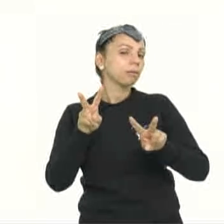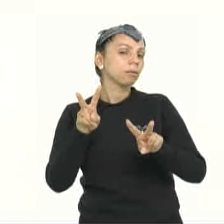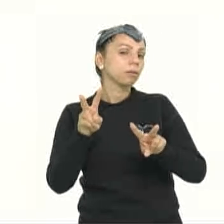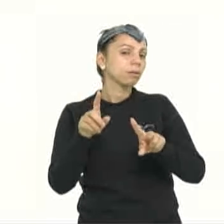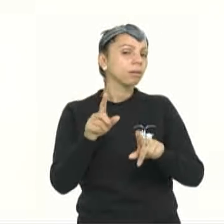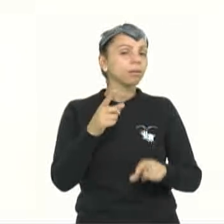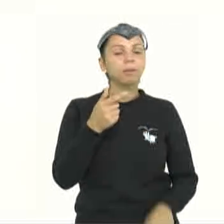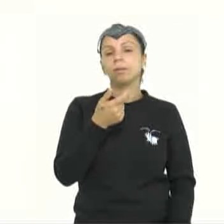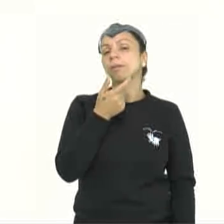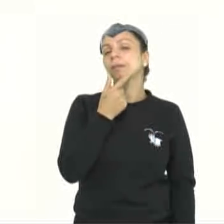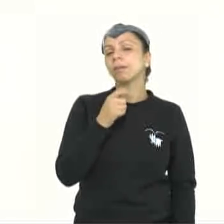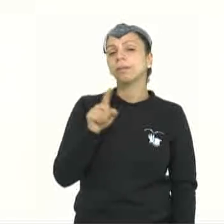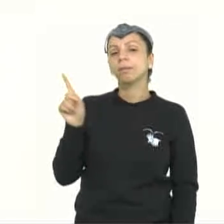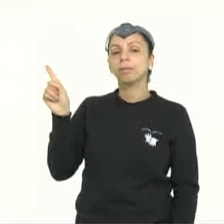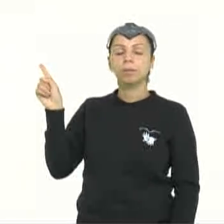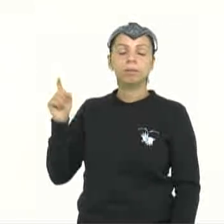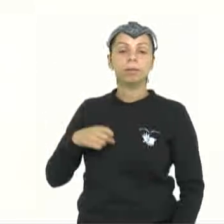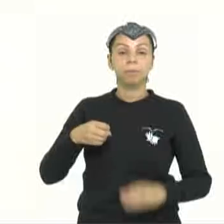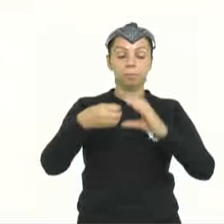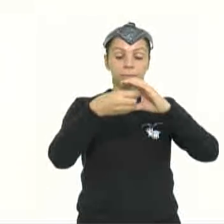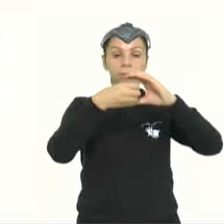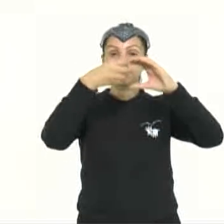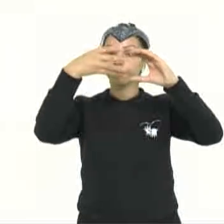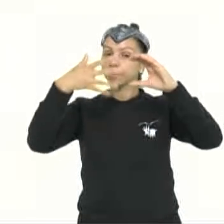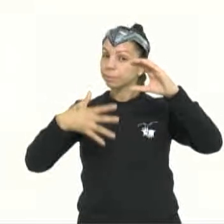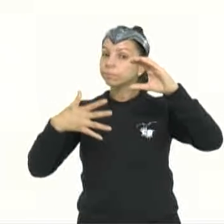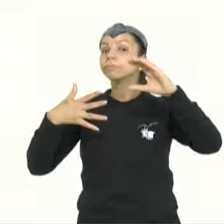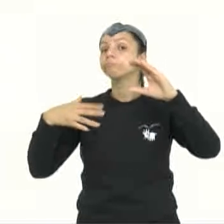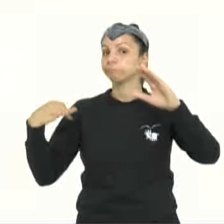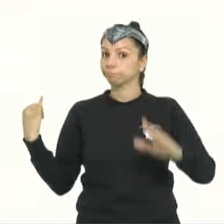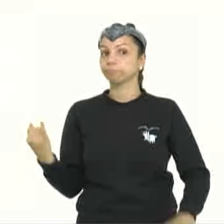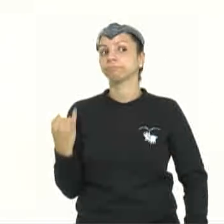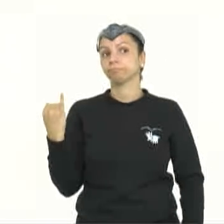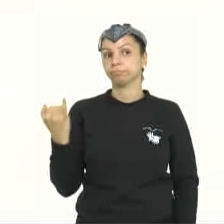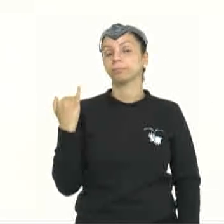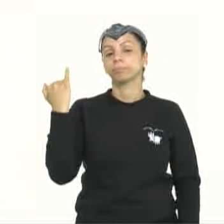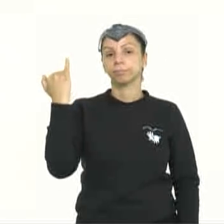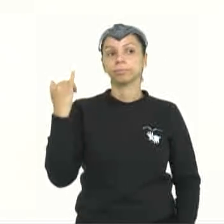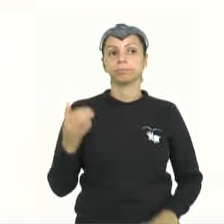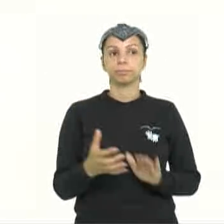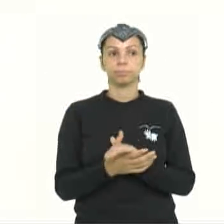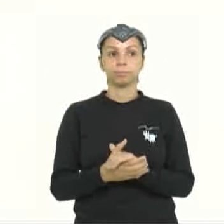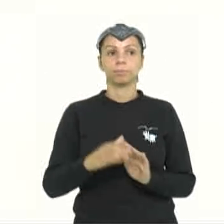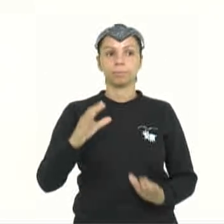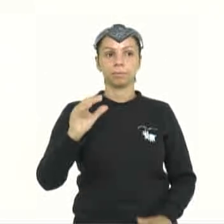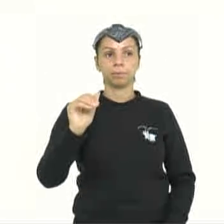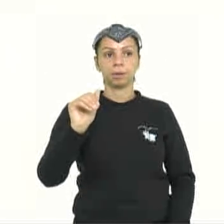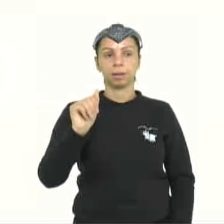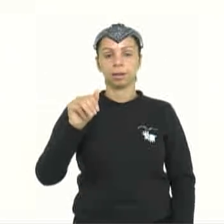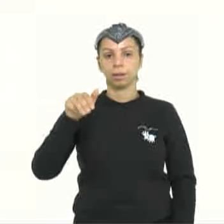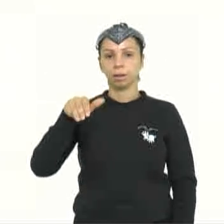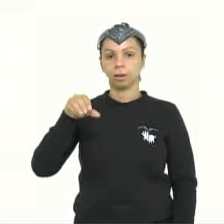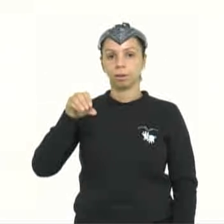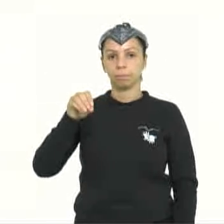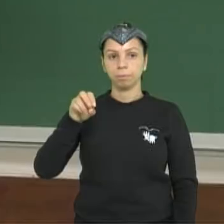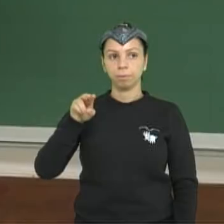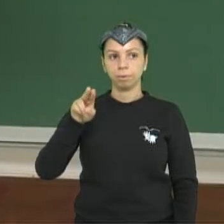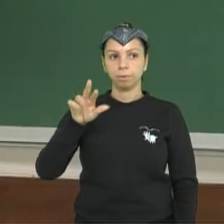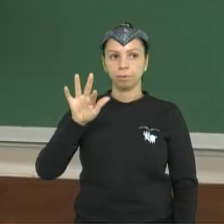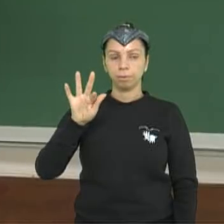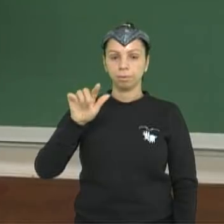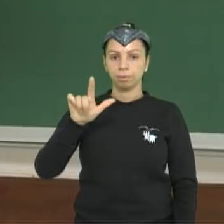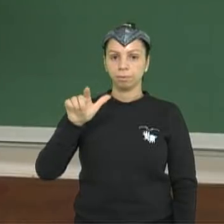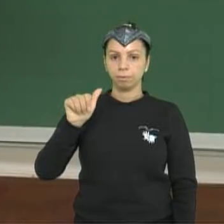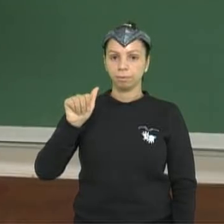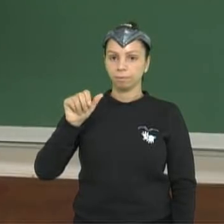Ele tem uma característica muito importante, que é a camuflagem. Aí que